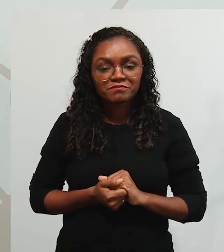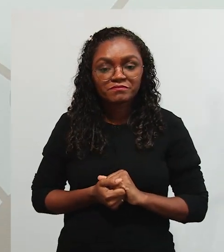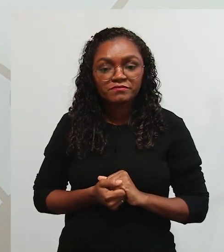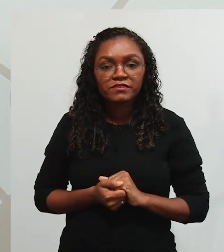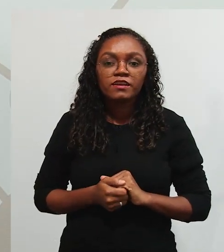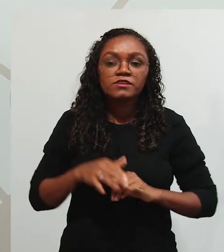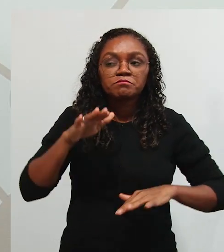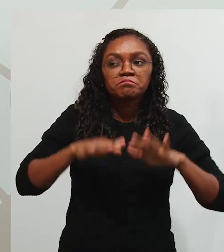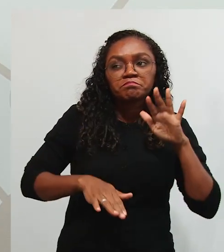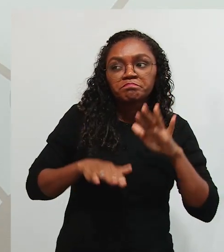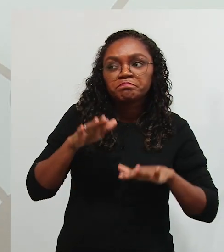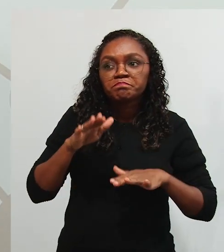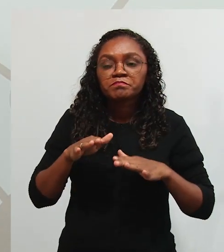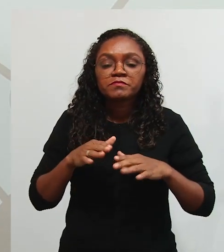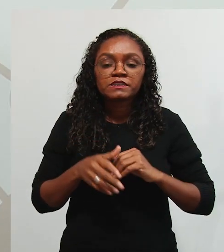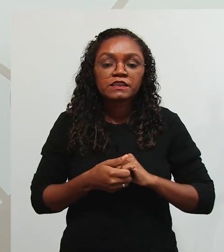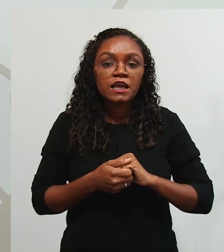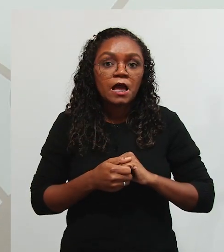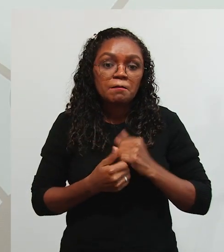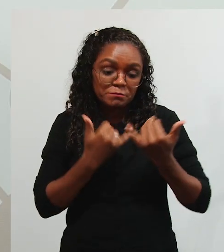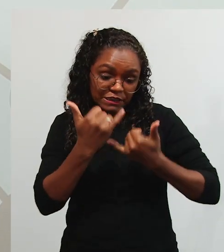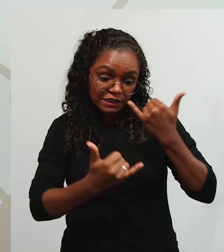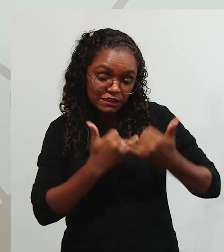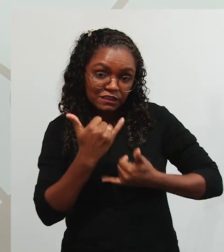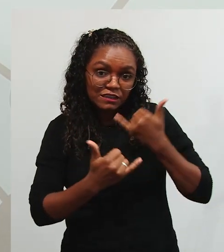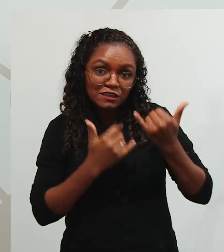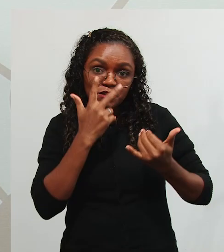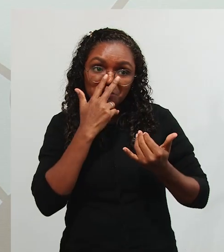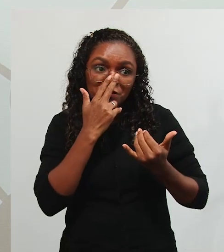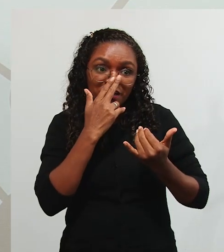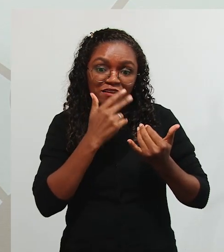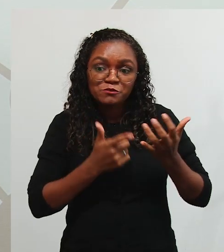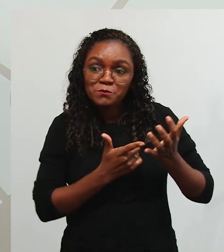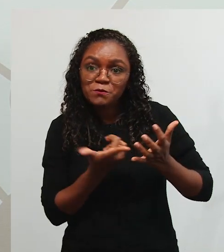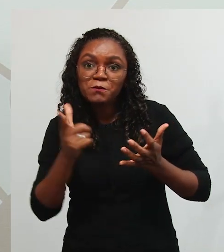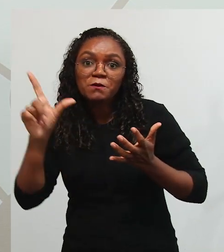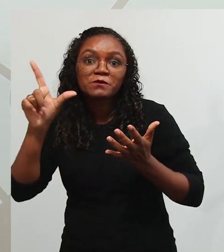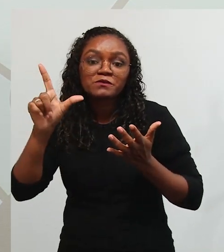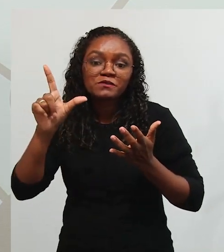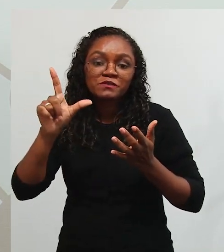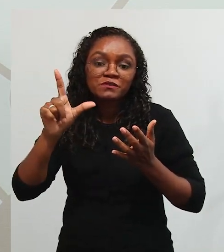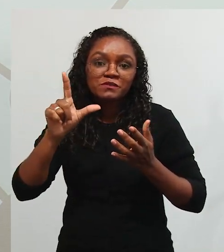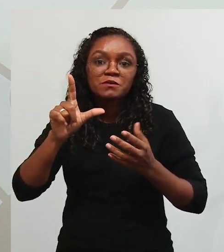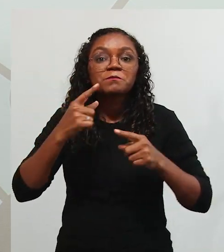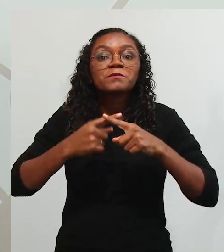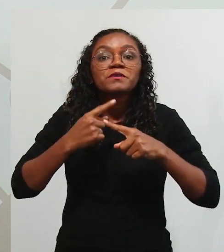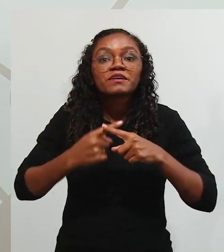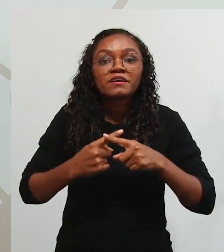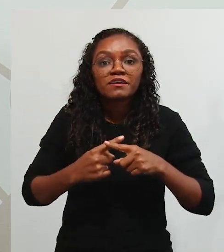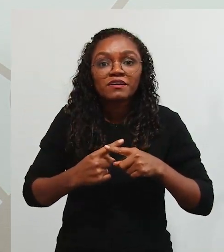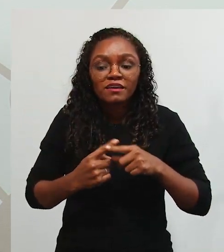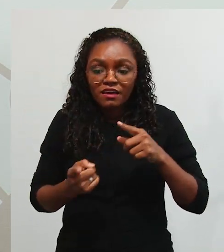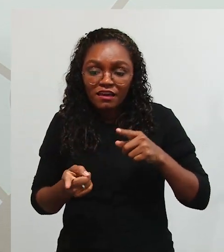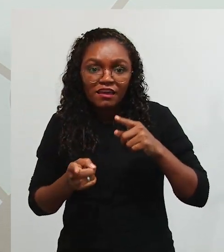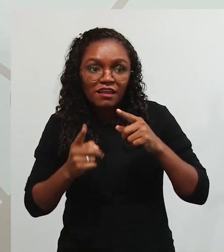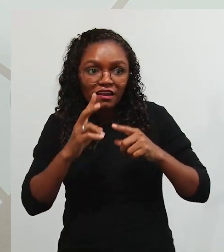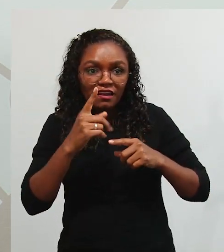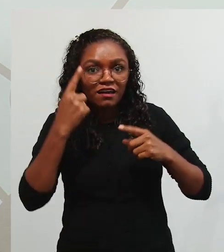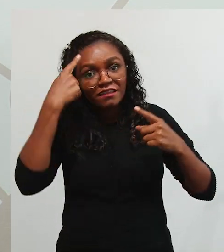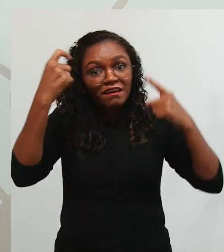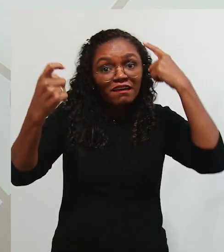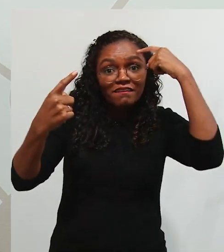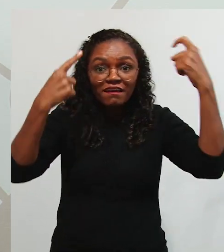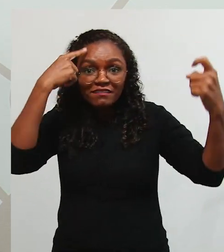como muitas vezes a própria brincadeira ela ganha um outro rumo em função dessa criação. Os personagens